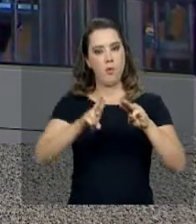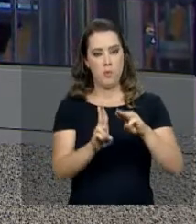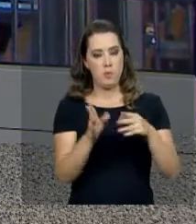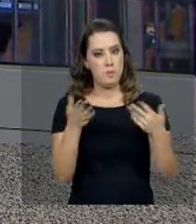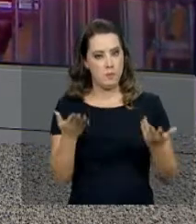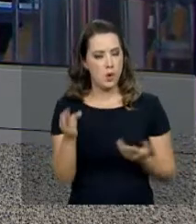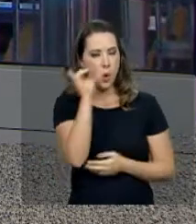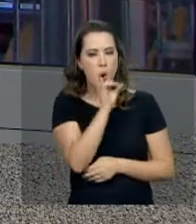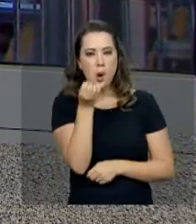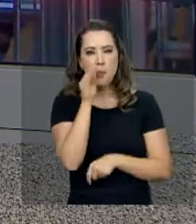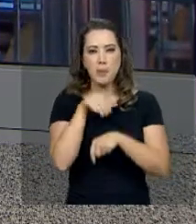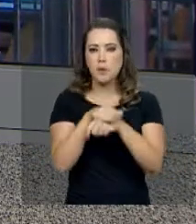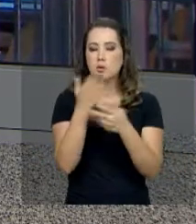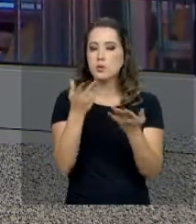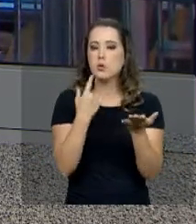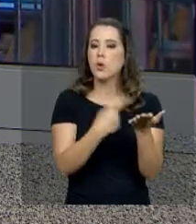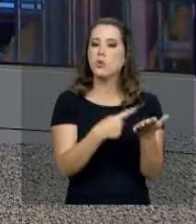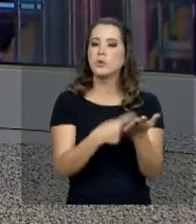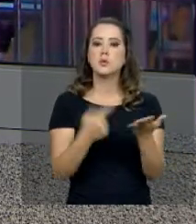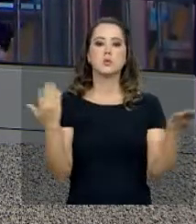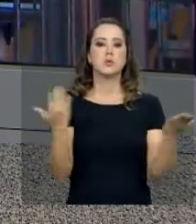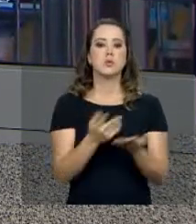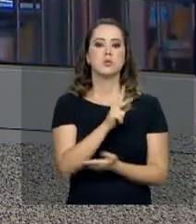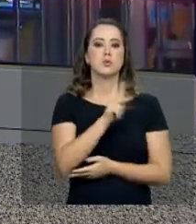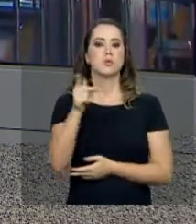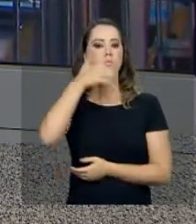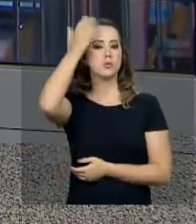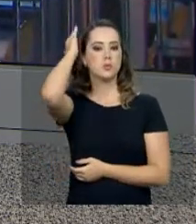noite. Qual foi a agenda de hoje do presidente?